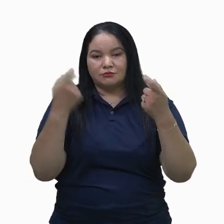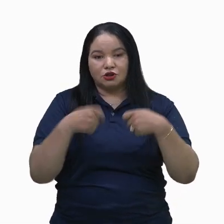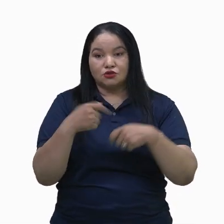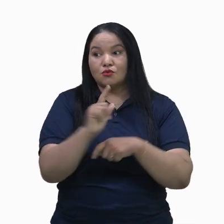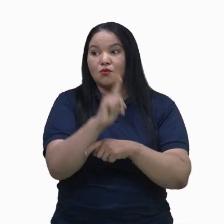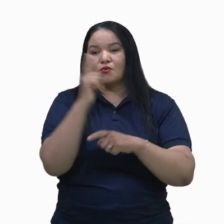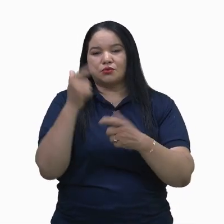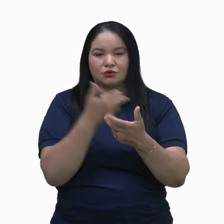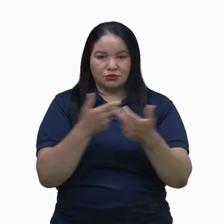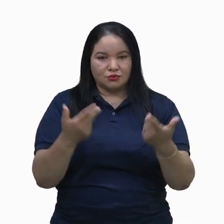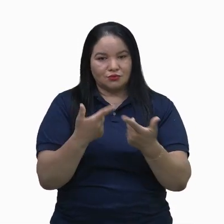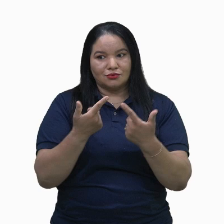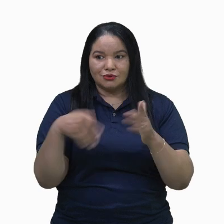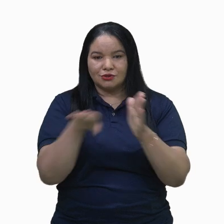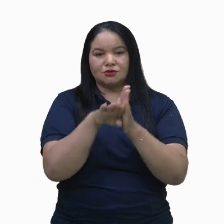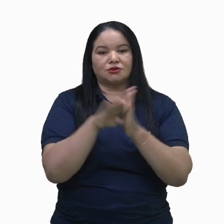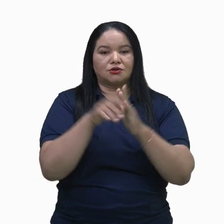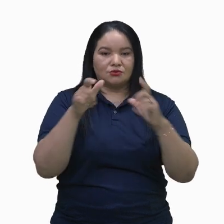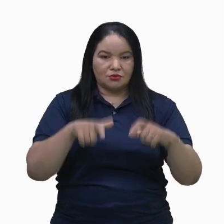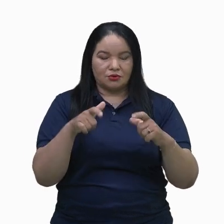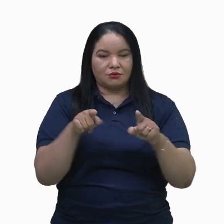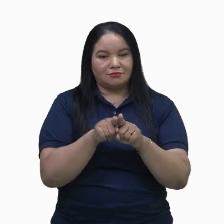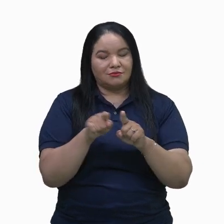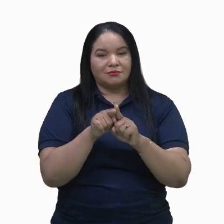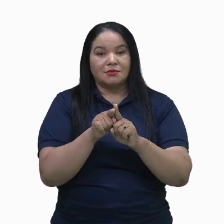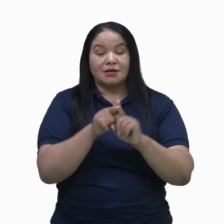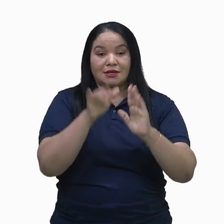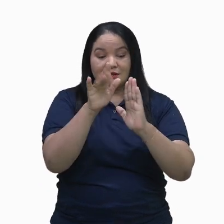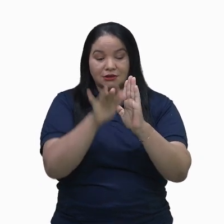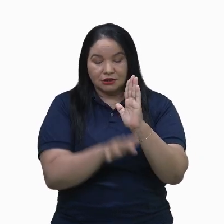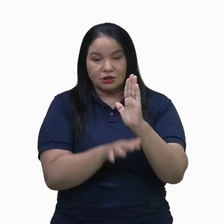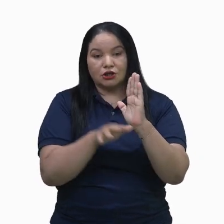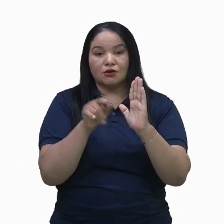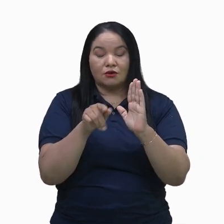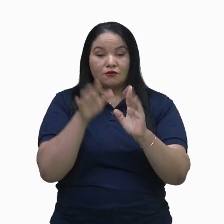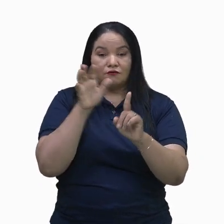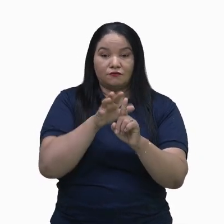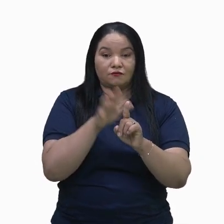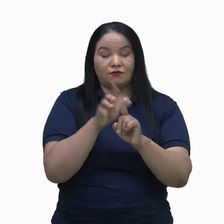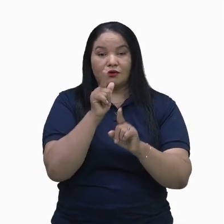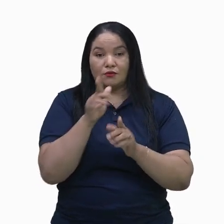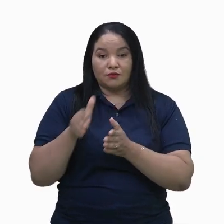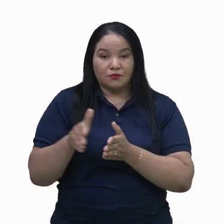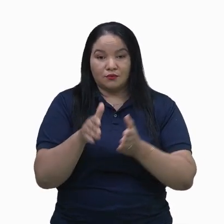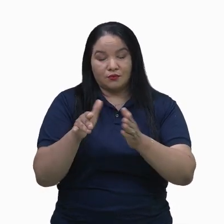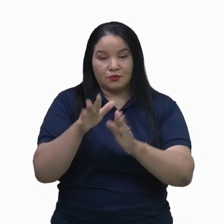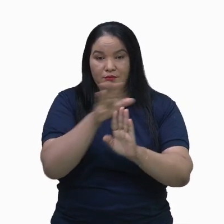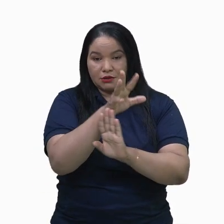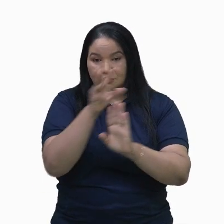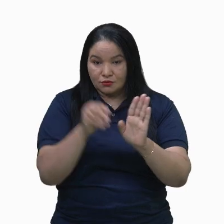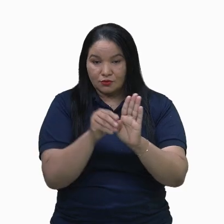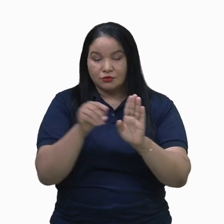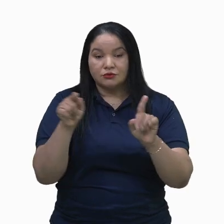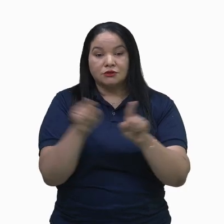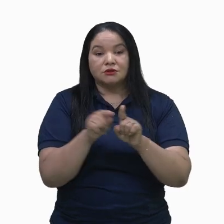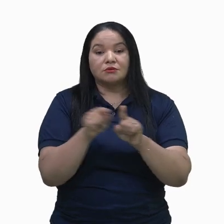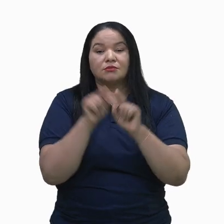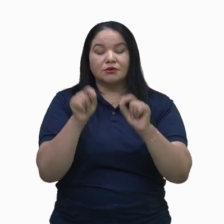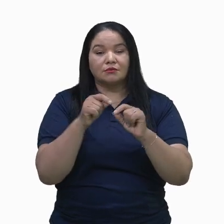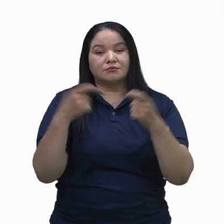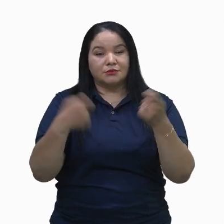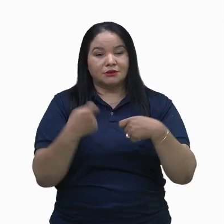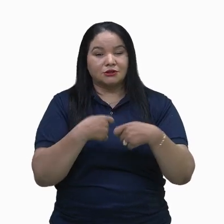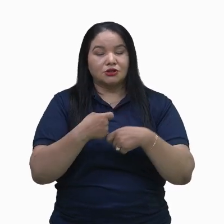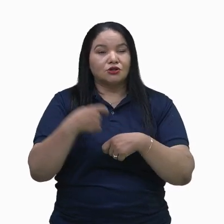que cheguem até ali. E a seca, ela afeta os rios amazônicos, nos obriga aí a repensar, né,